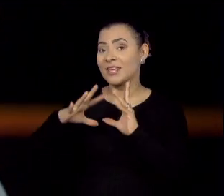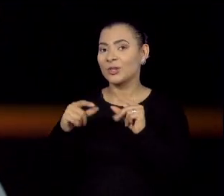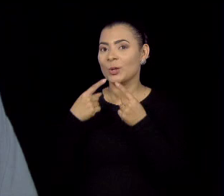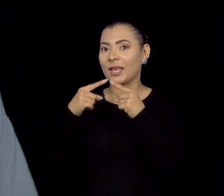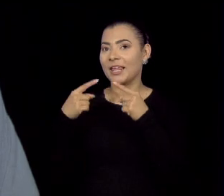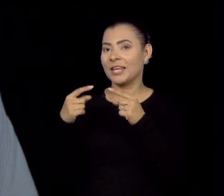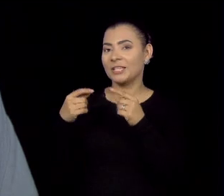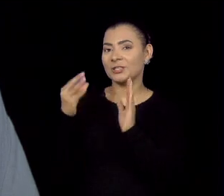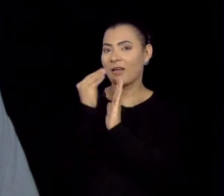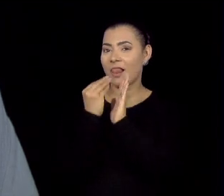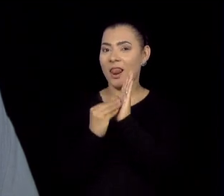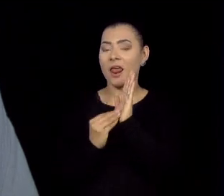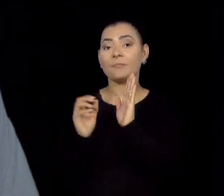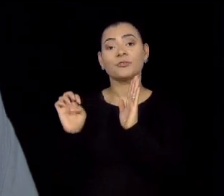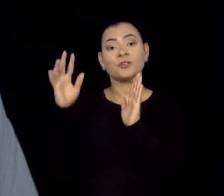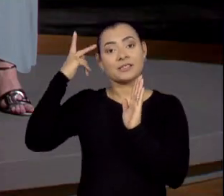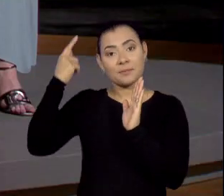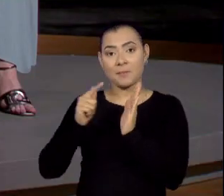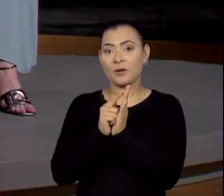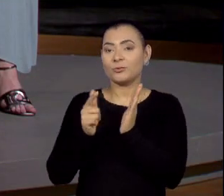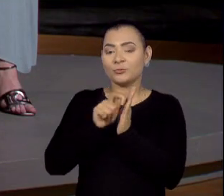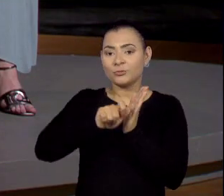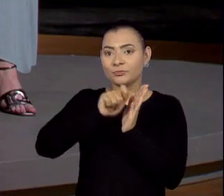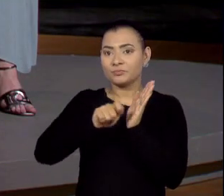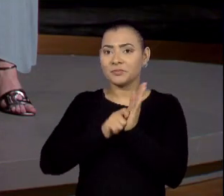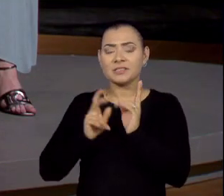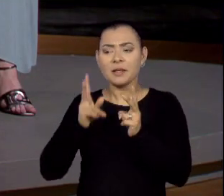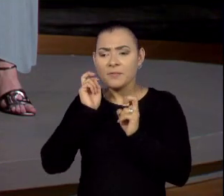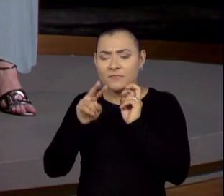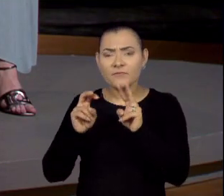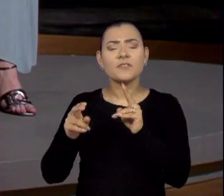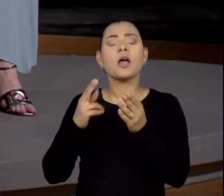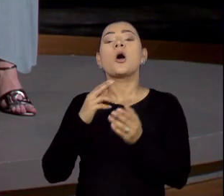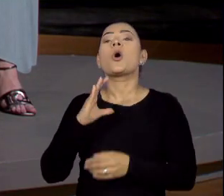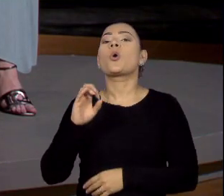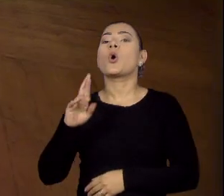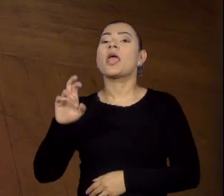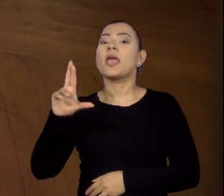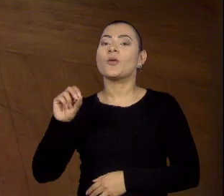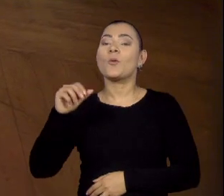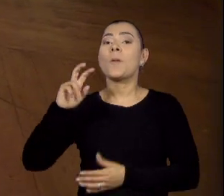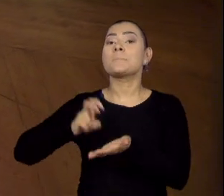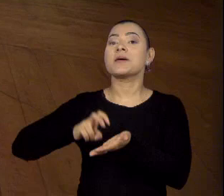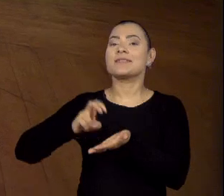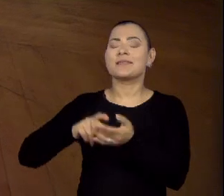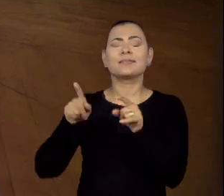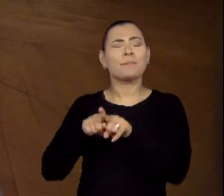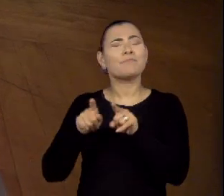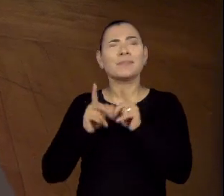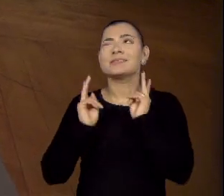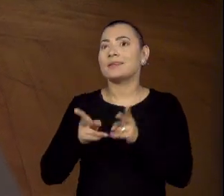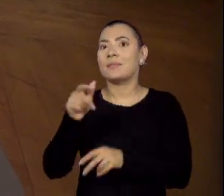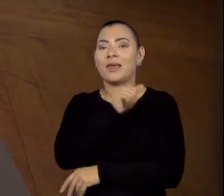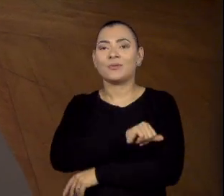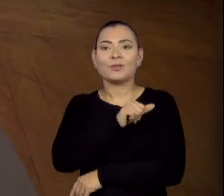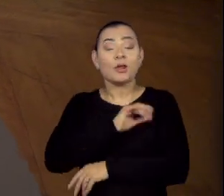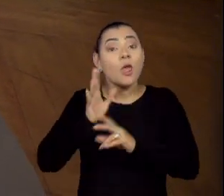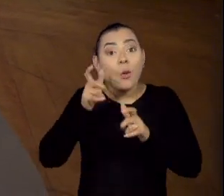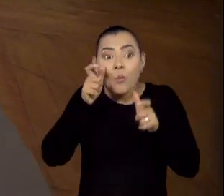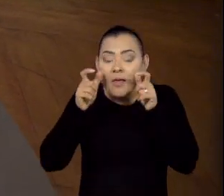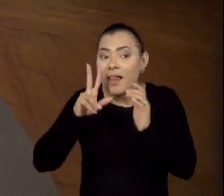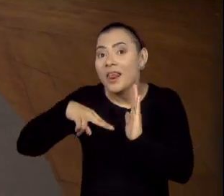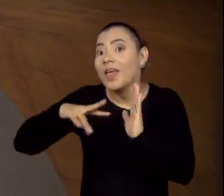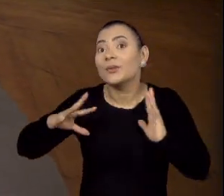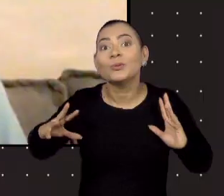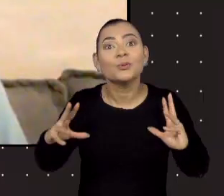todas as críticas do Estado de São Paulo, na Folha, no Diário de São Paulo, o Correio da Manhã, que misteriosa grava do Rio de Janeiro, em Araraquara, com Muniz